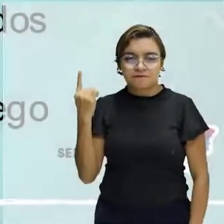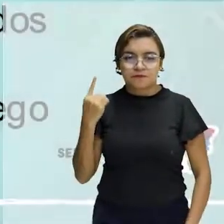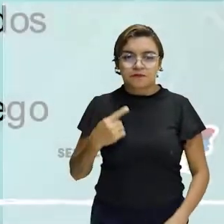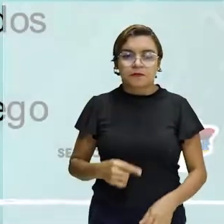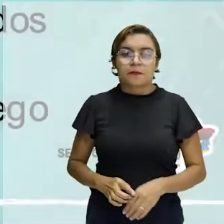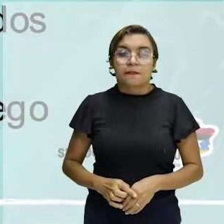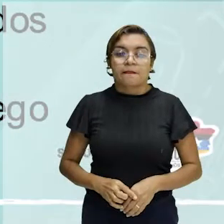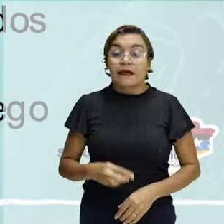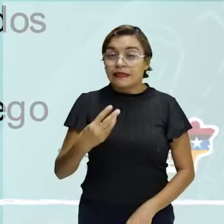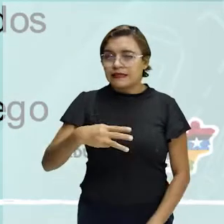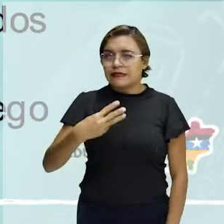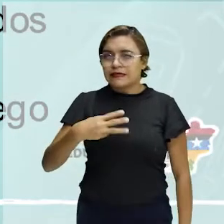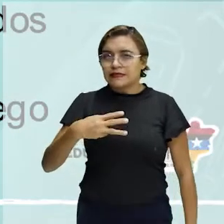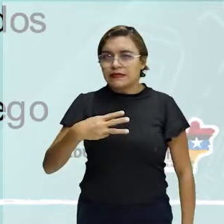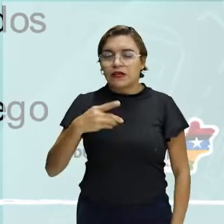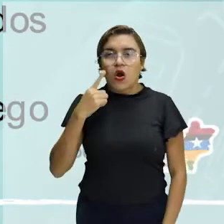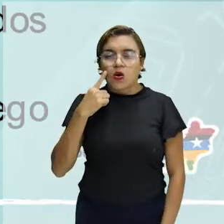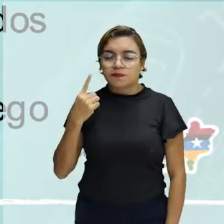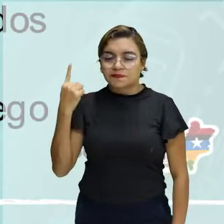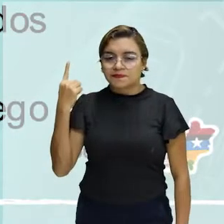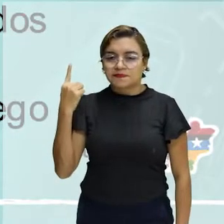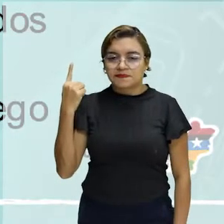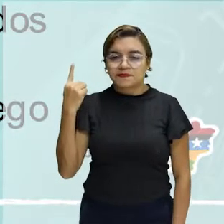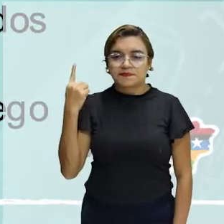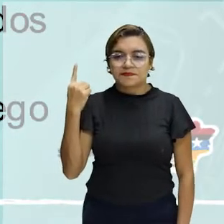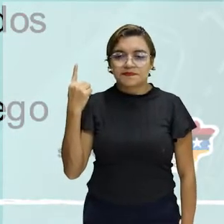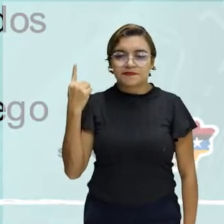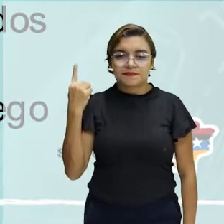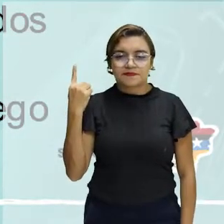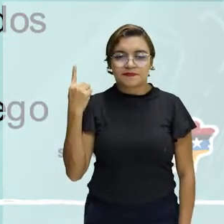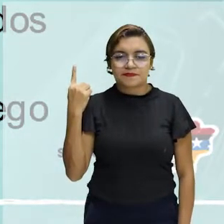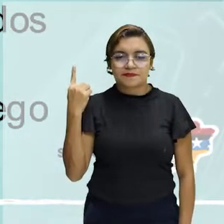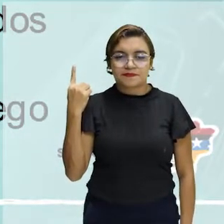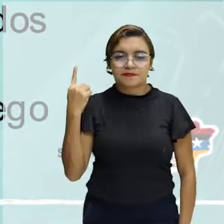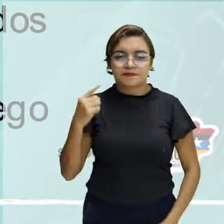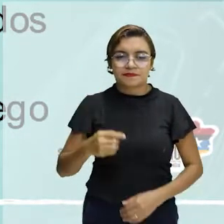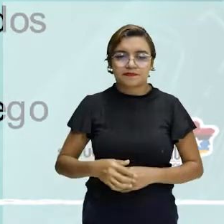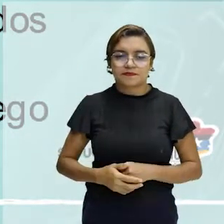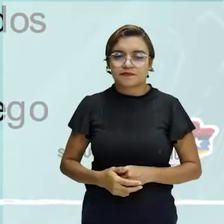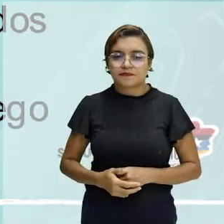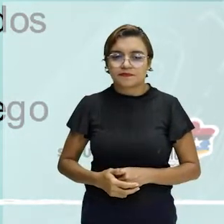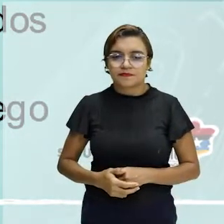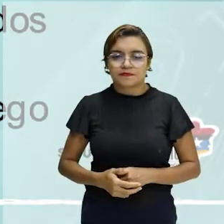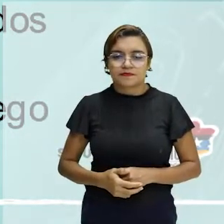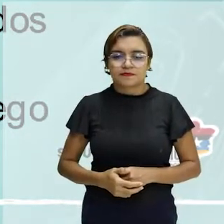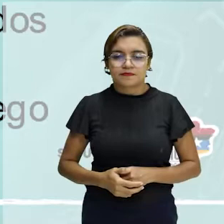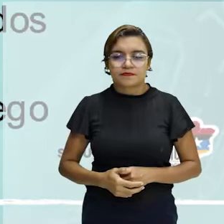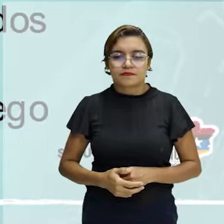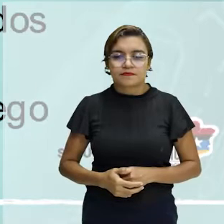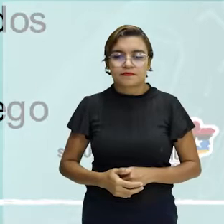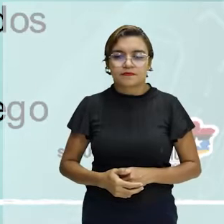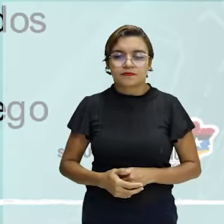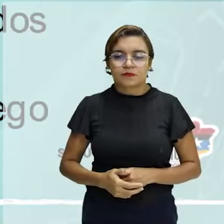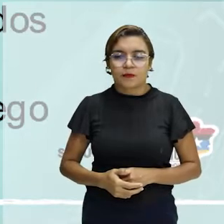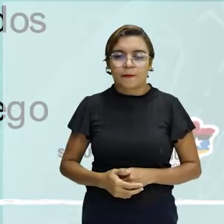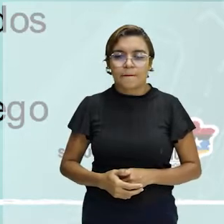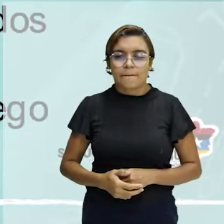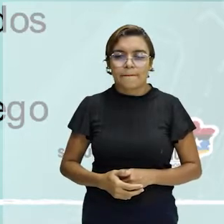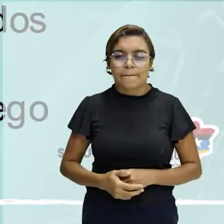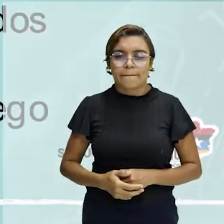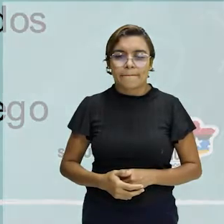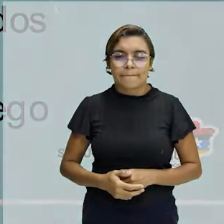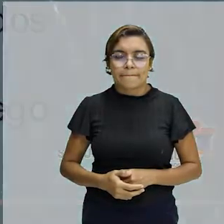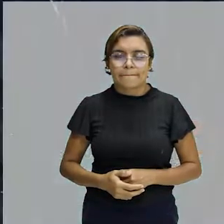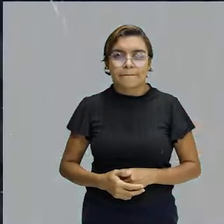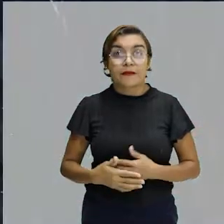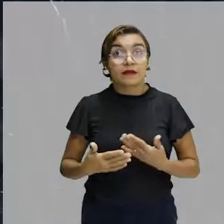fontes renováveis de energia, que agora eu já sei o que é, são muito importantes para a dinâmica energética brasileira. Uma das vantagens dessas fontes está